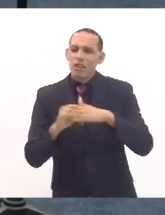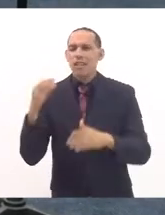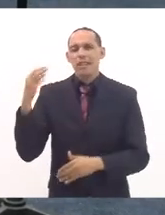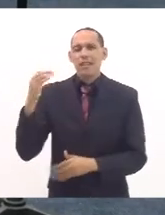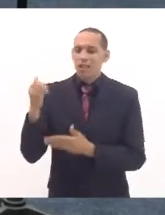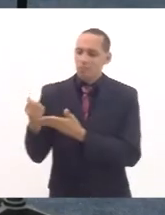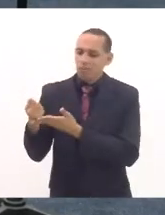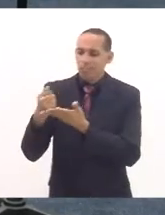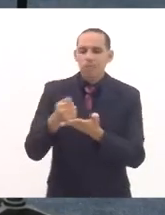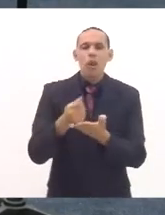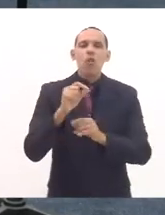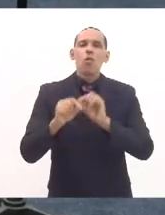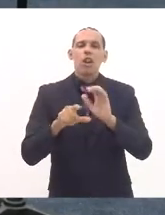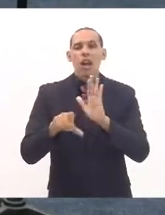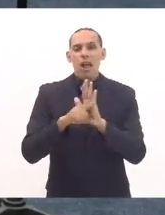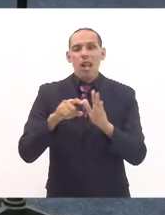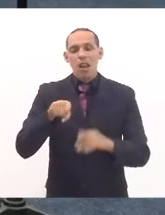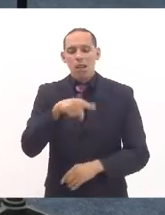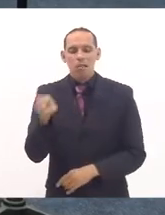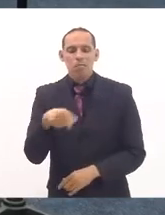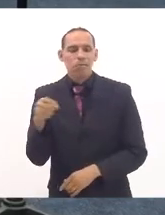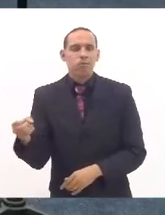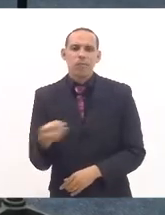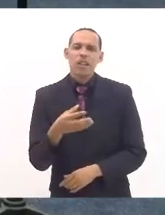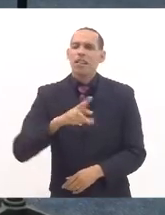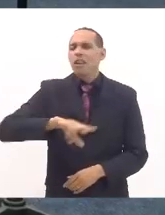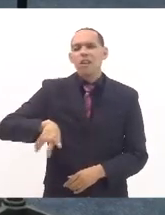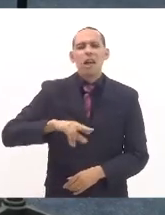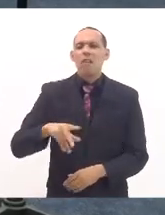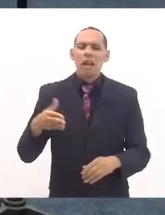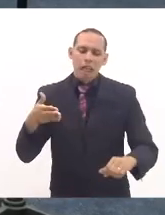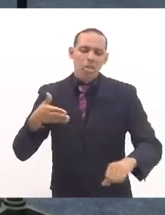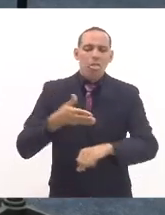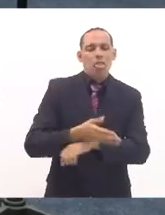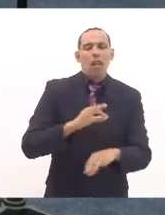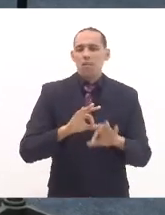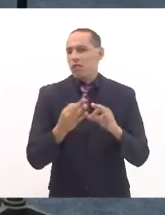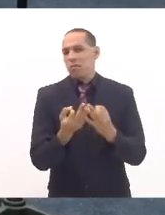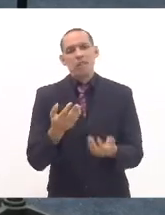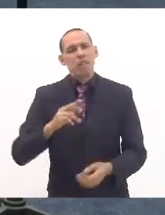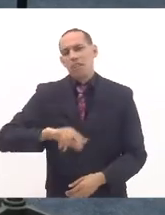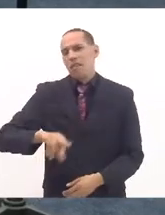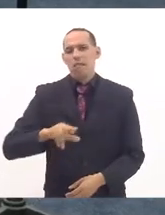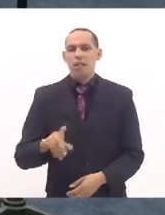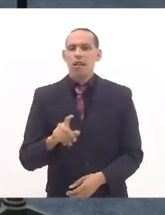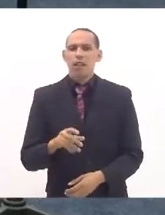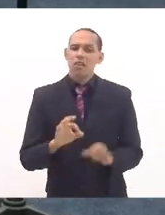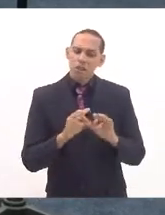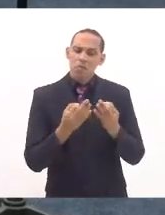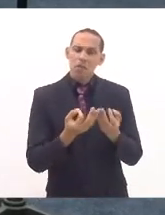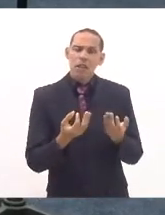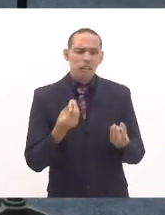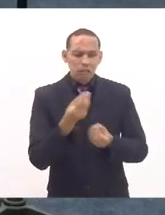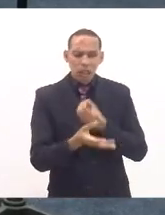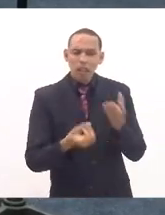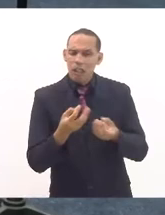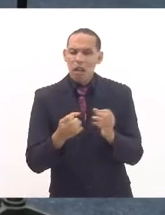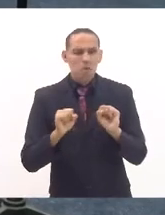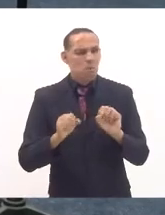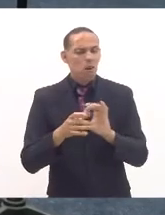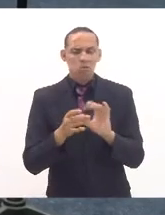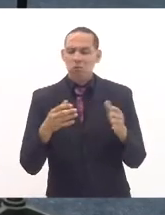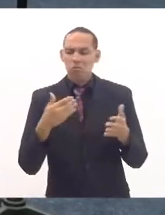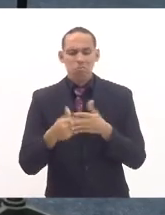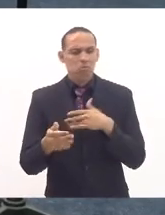trazer isso para atualizar a legislação. Não tem nada de intervir nas famílias. As famílias podem continuar dando para os seus filhos o que